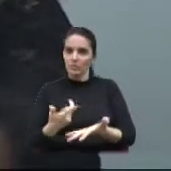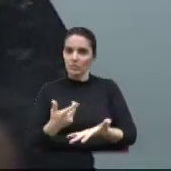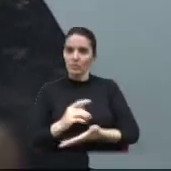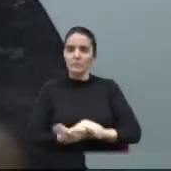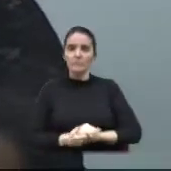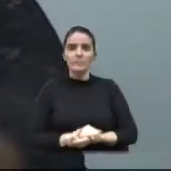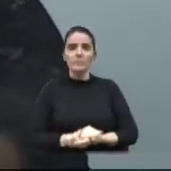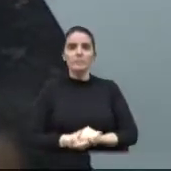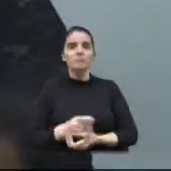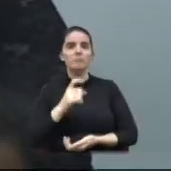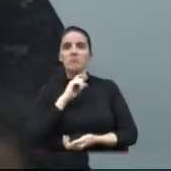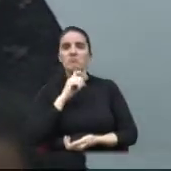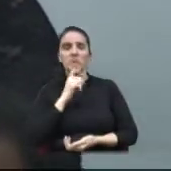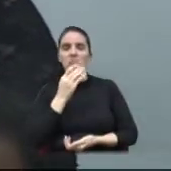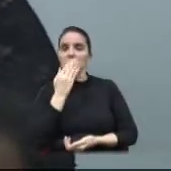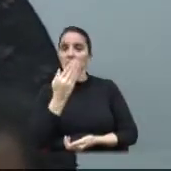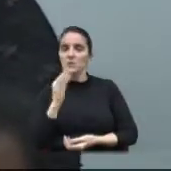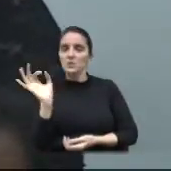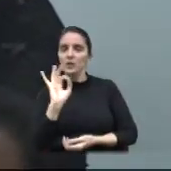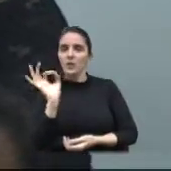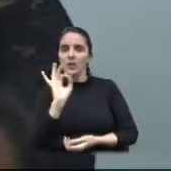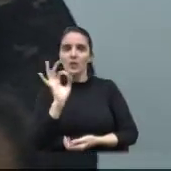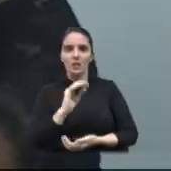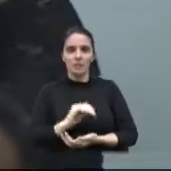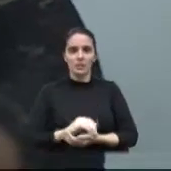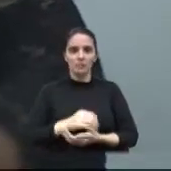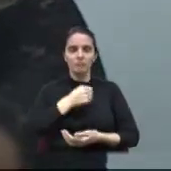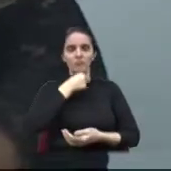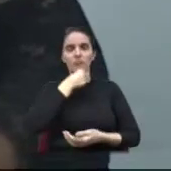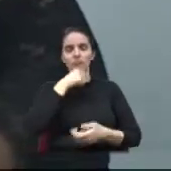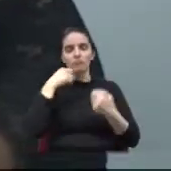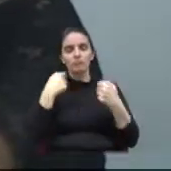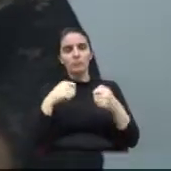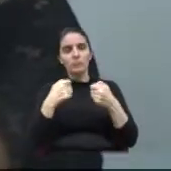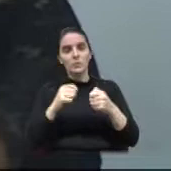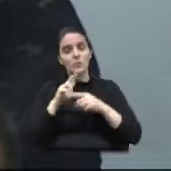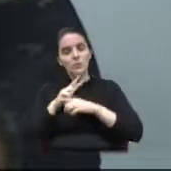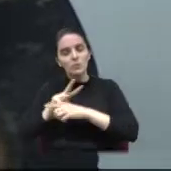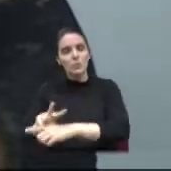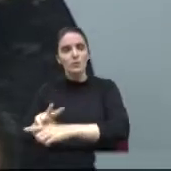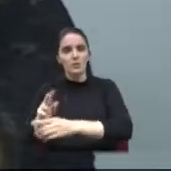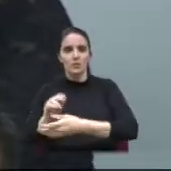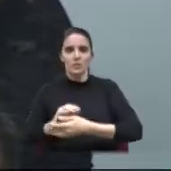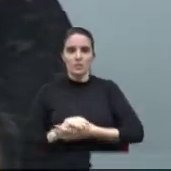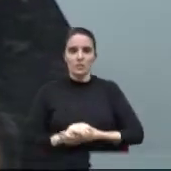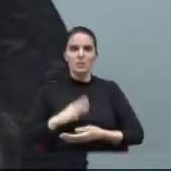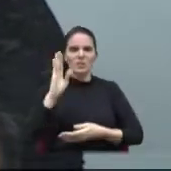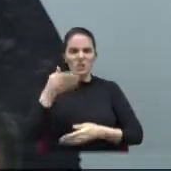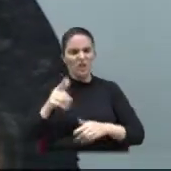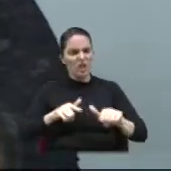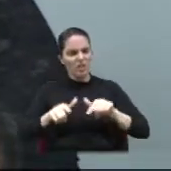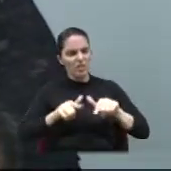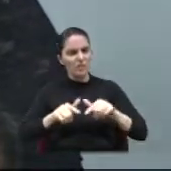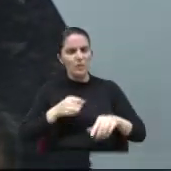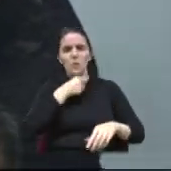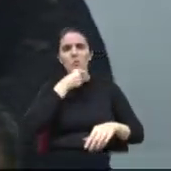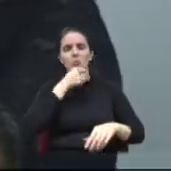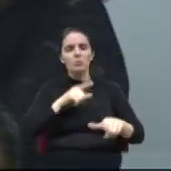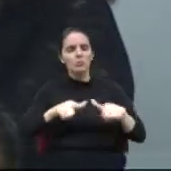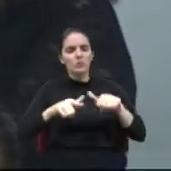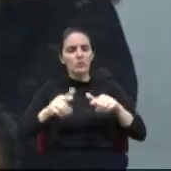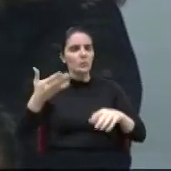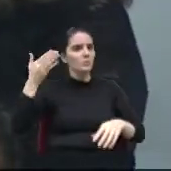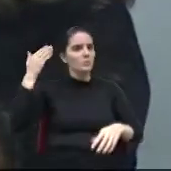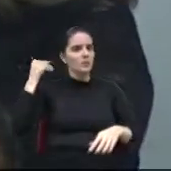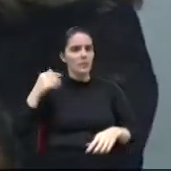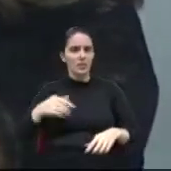Ninguém está pedindo. Né? Ninguém está pedindo nada. É obrigação. O idoso tem que ser valorizado. Já trabalhou, já recolheu os impostos. E